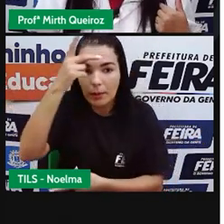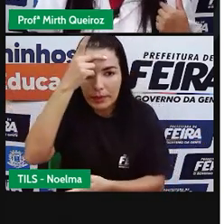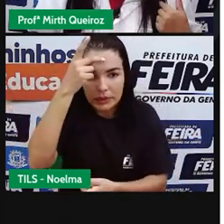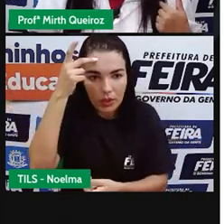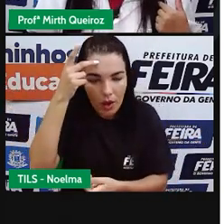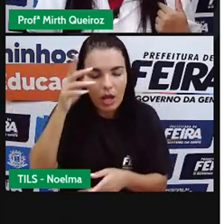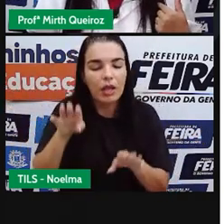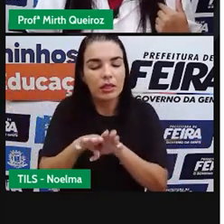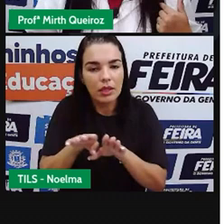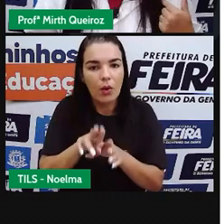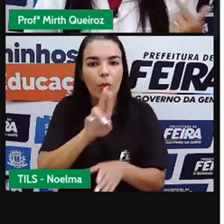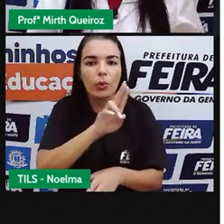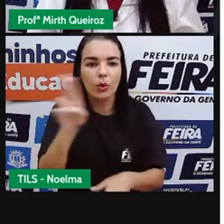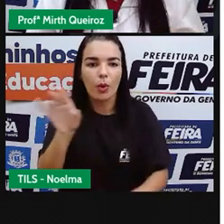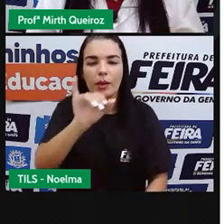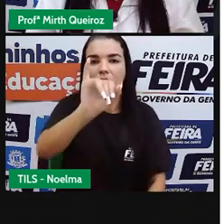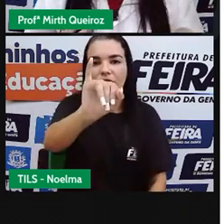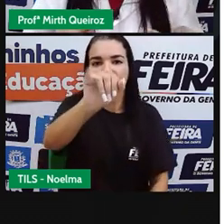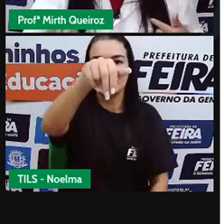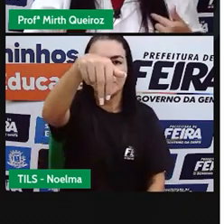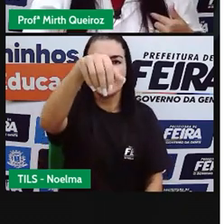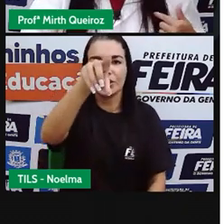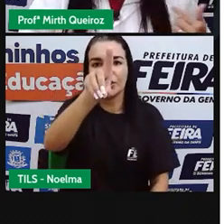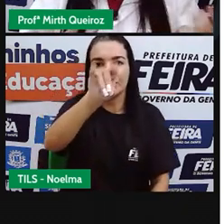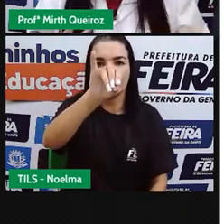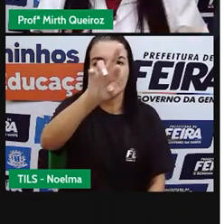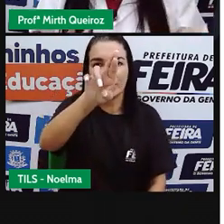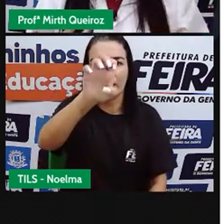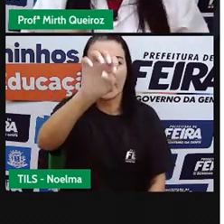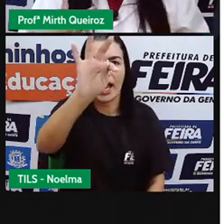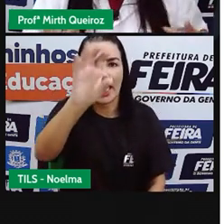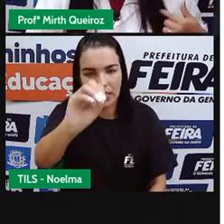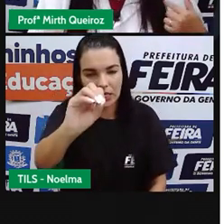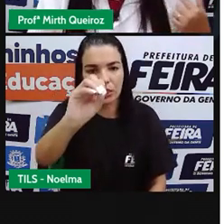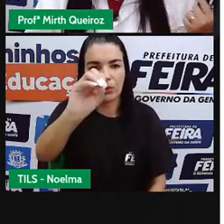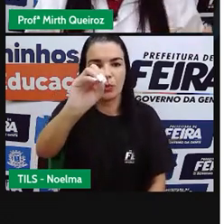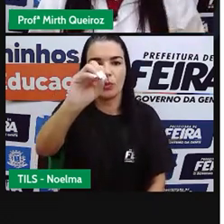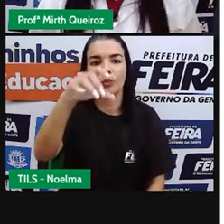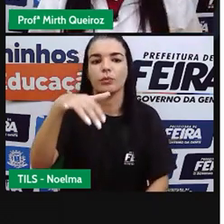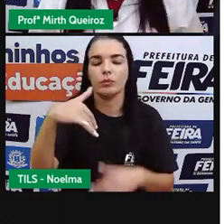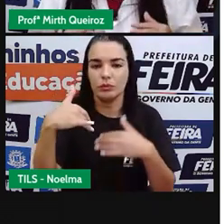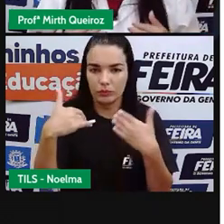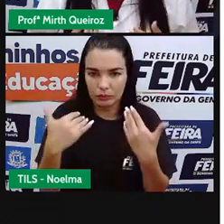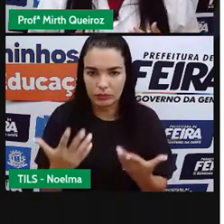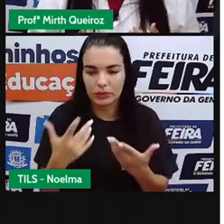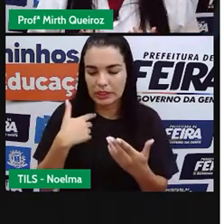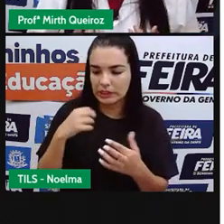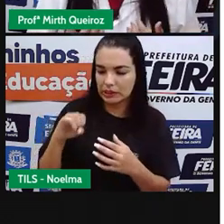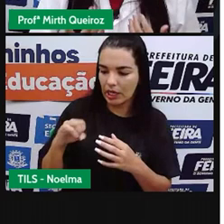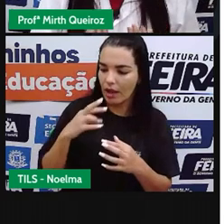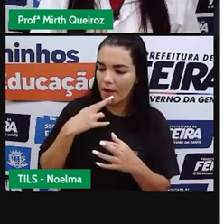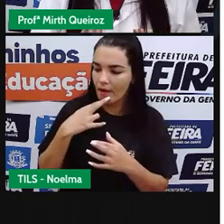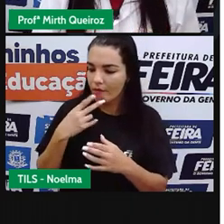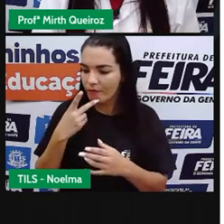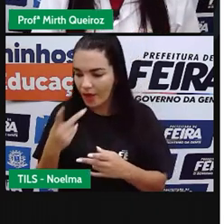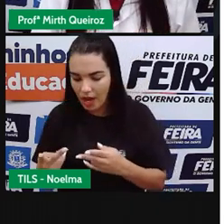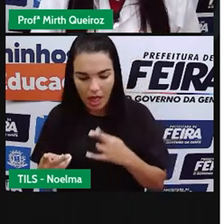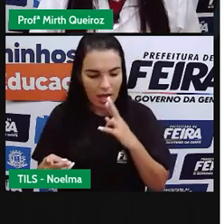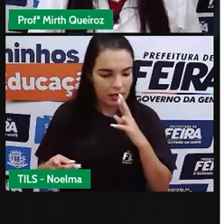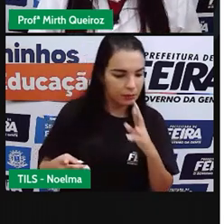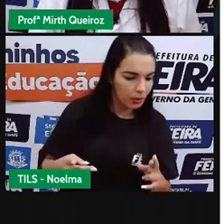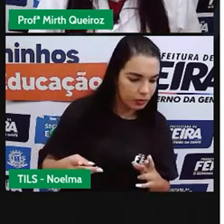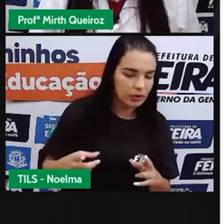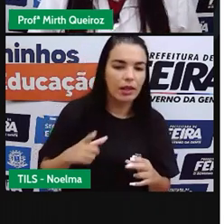forma direta, né? De forma eu falo, ele responde, eu falo, ele responde, isso é um